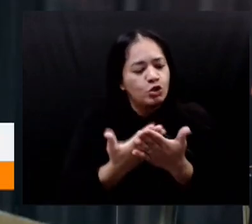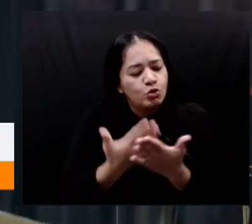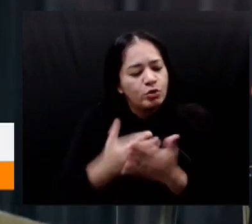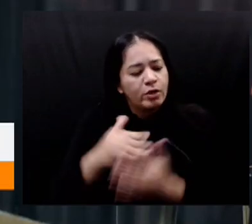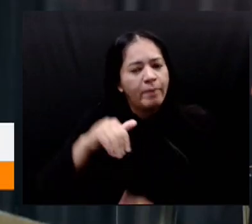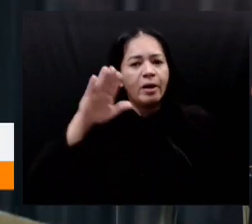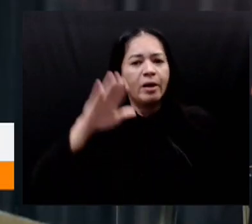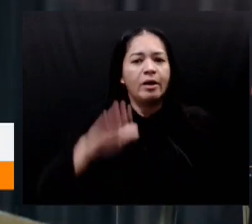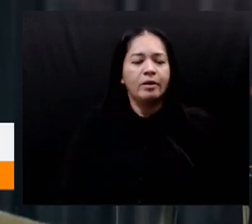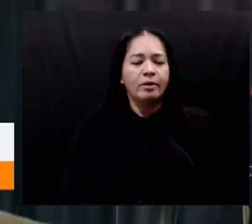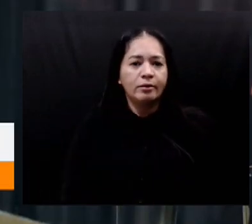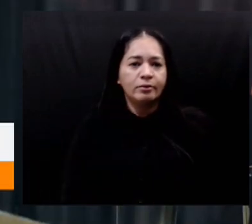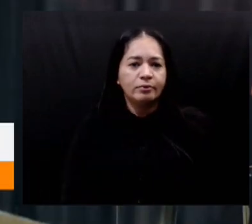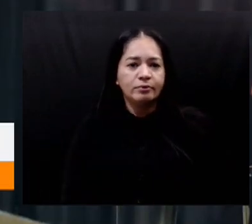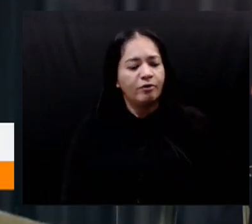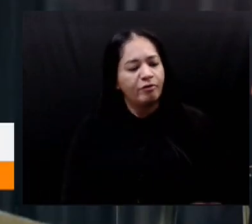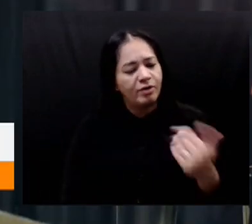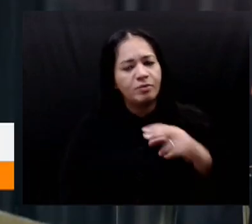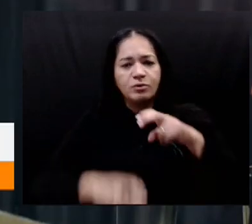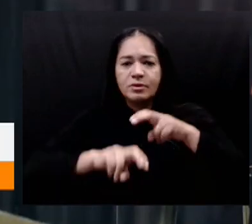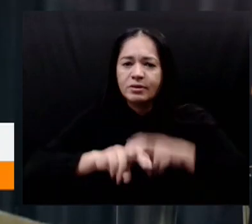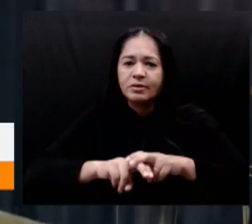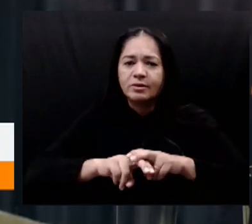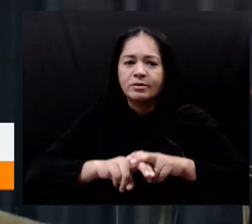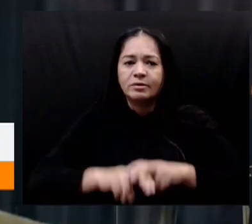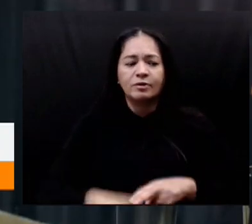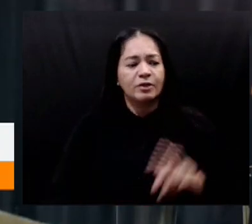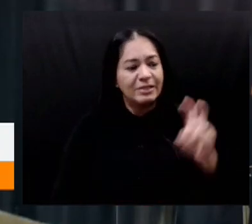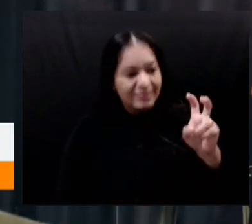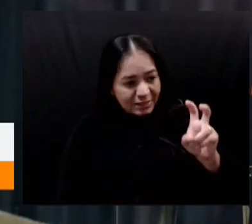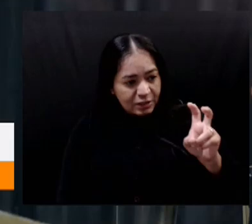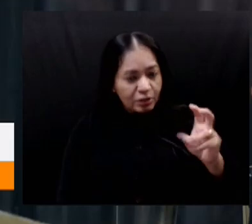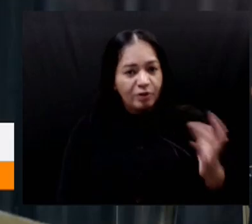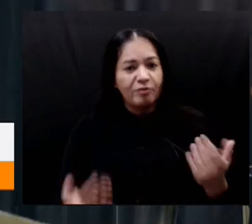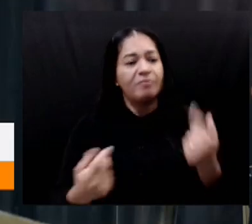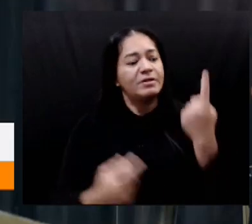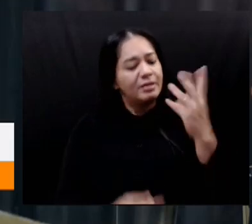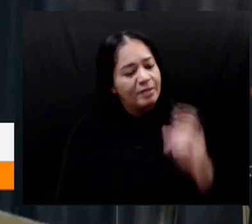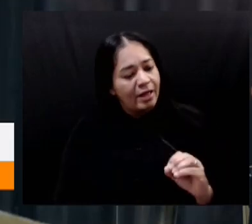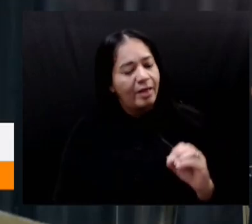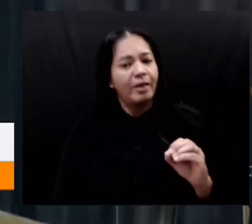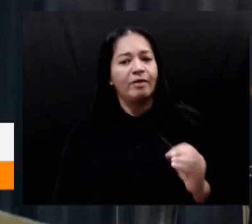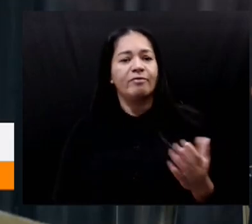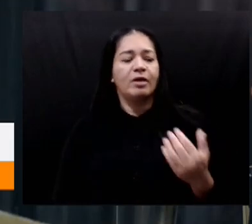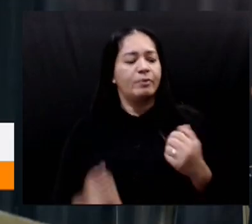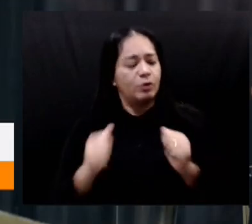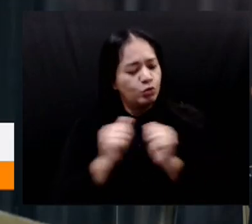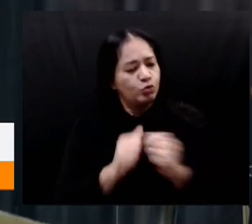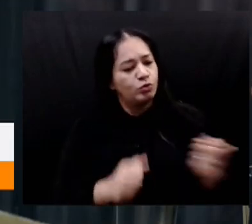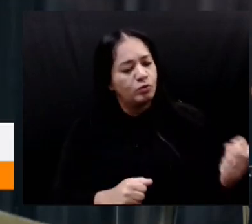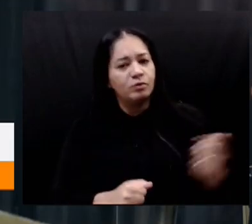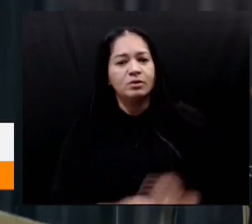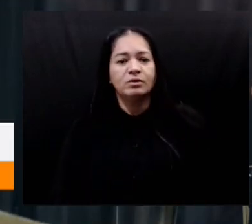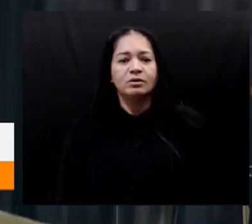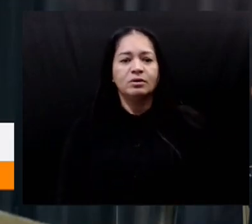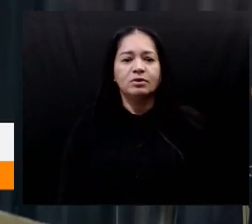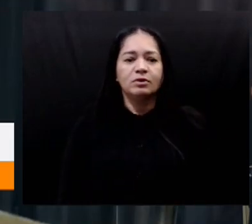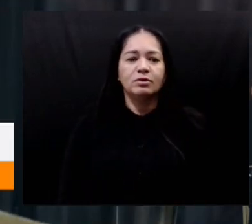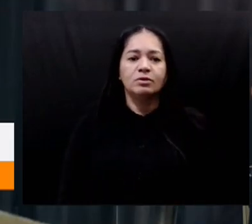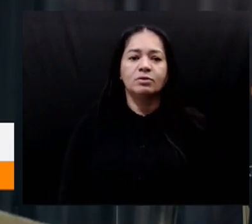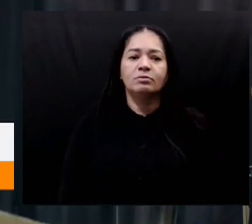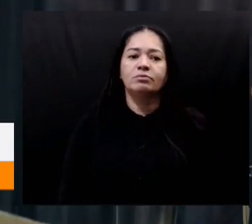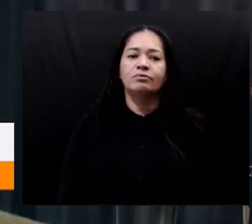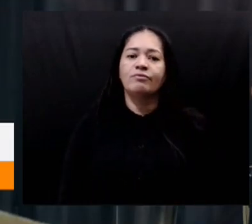né, vamos sentar, você fez 5 exercícios, vamos fazer 10, eu fico com você", né. E do mesmo jeito